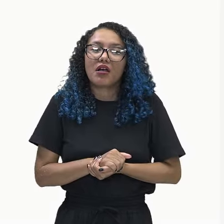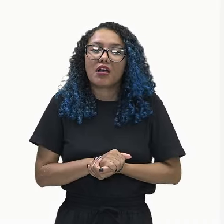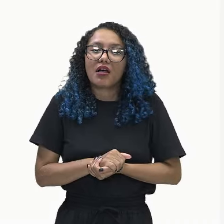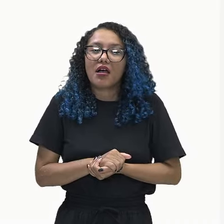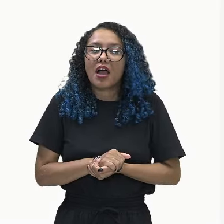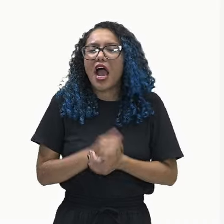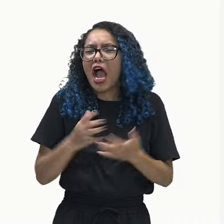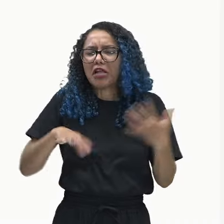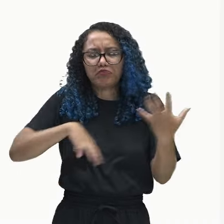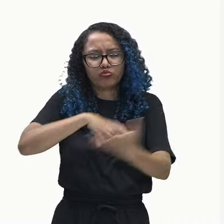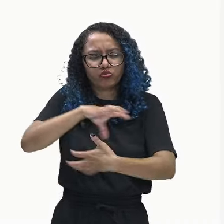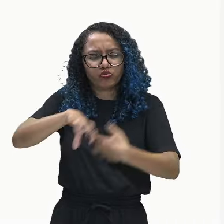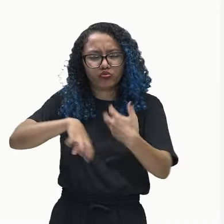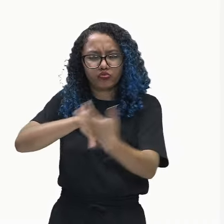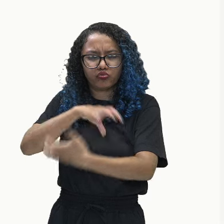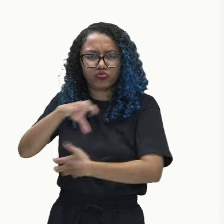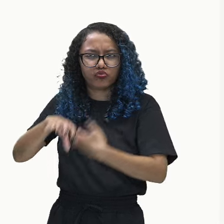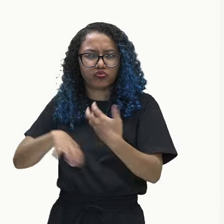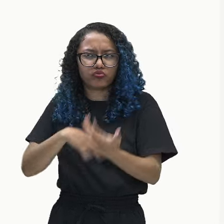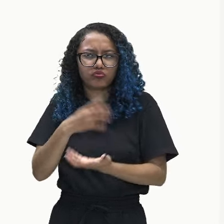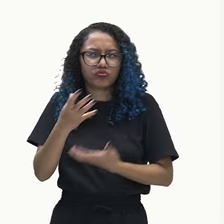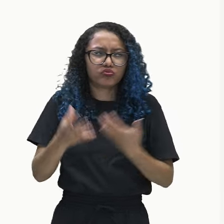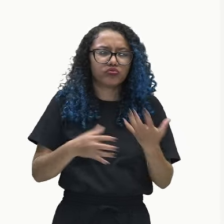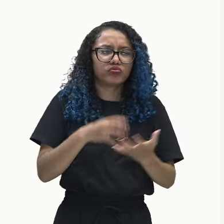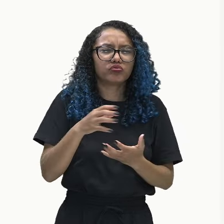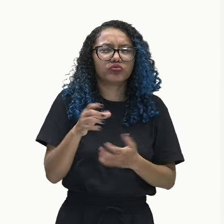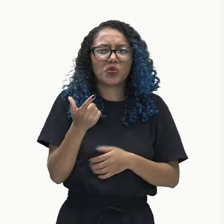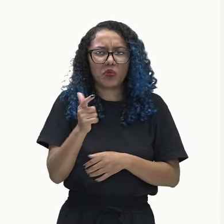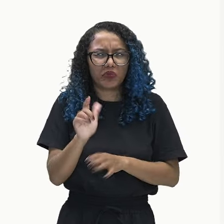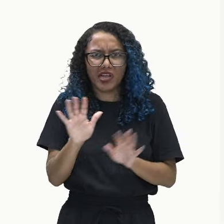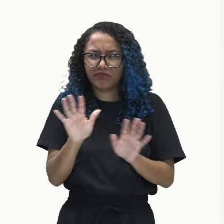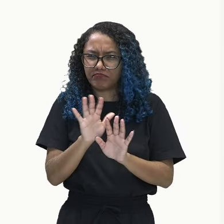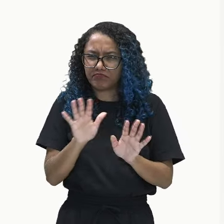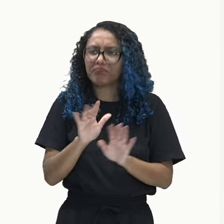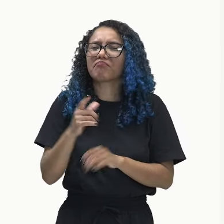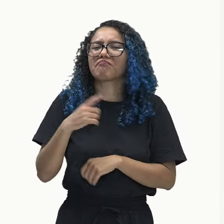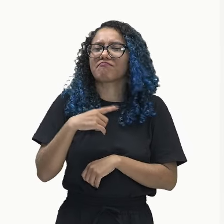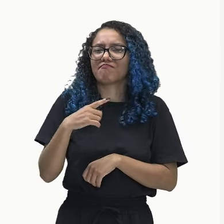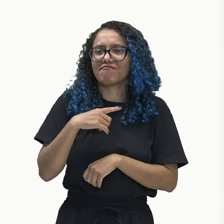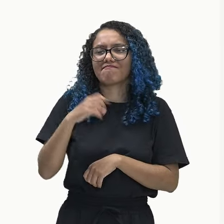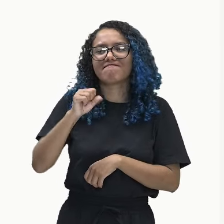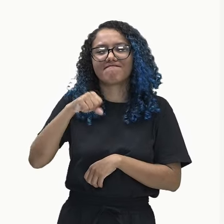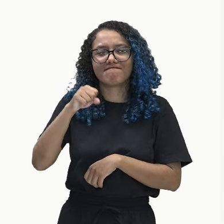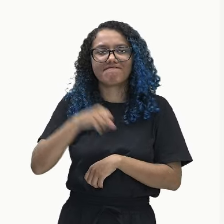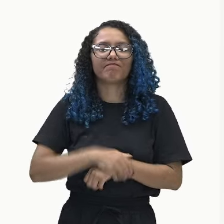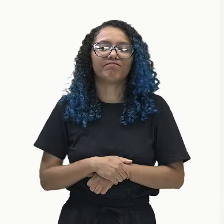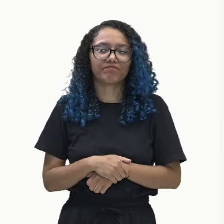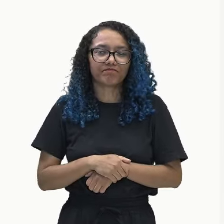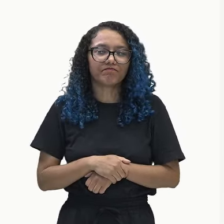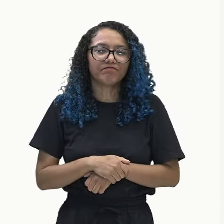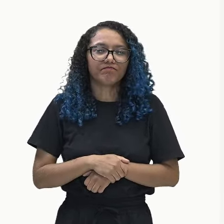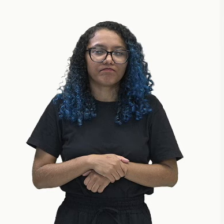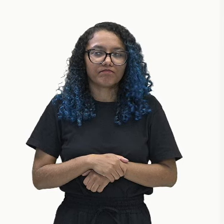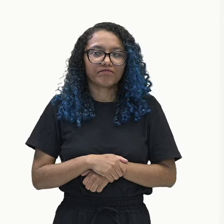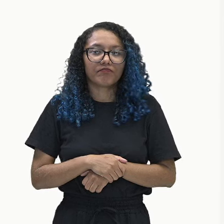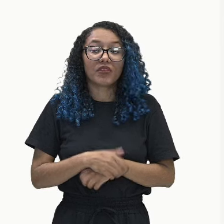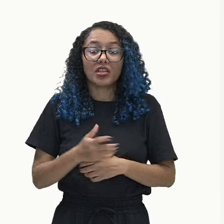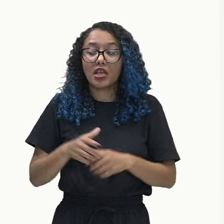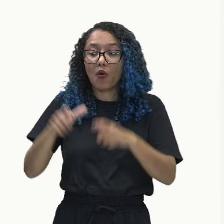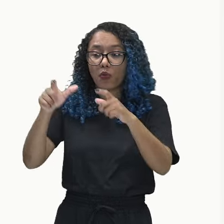ameaças de revoltas dentro dessas províncias. Gente, a própria província da Palestina, que viria a